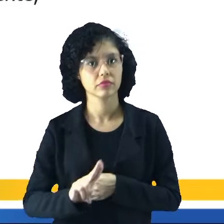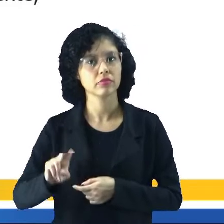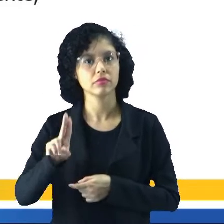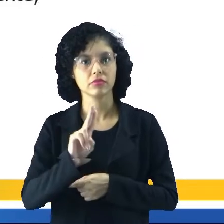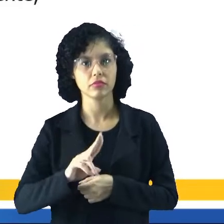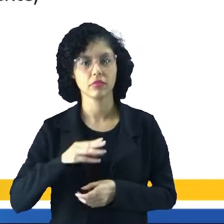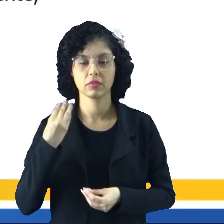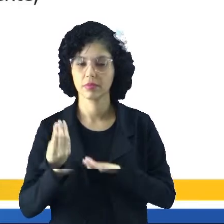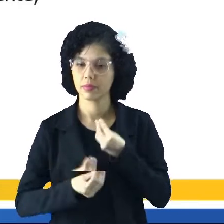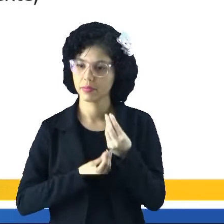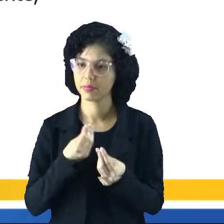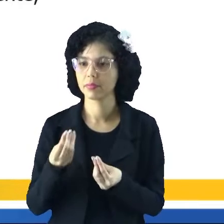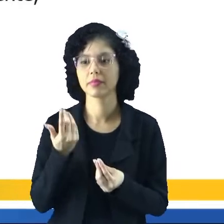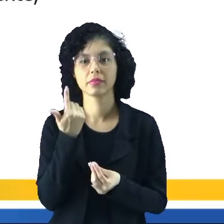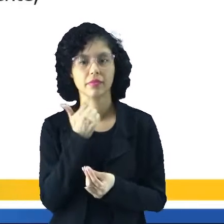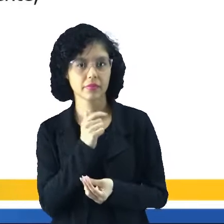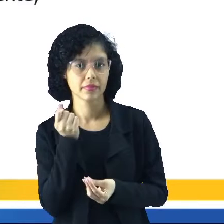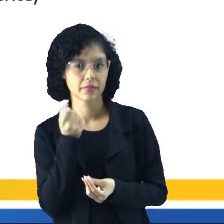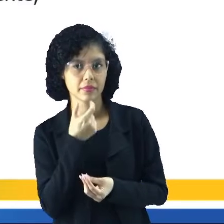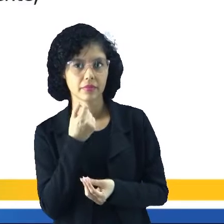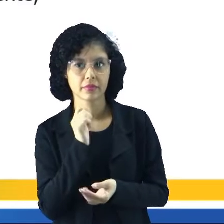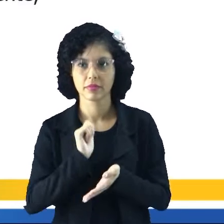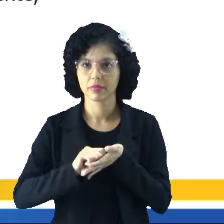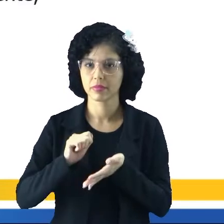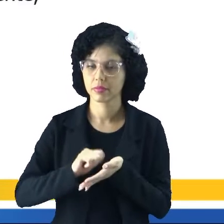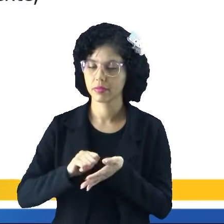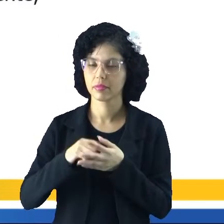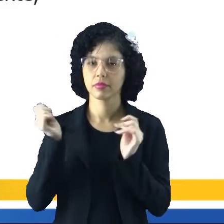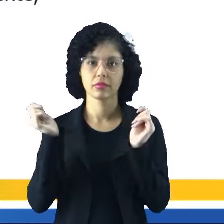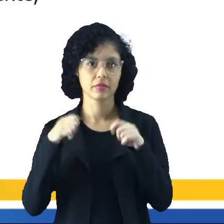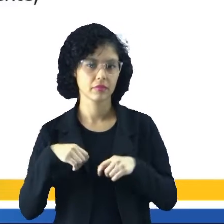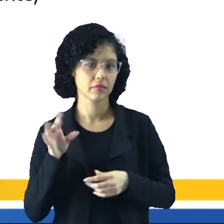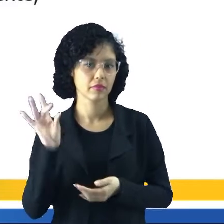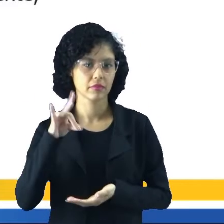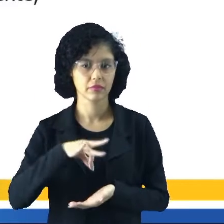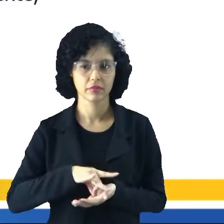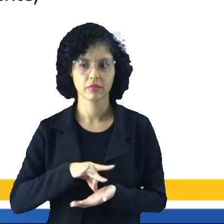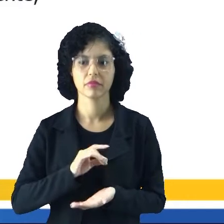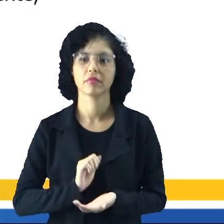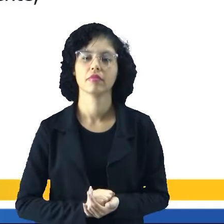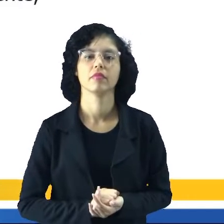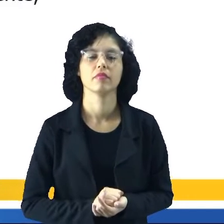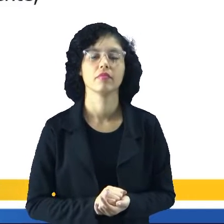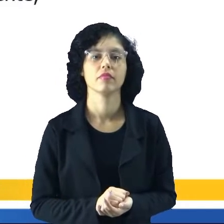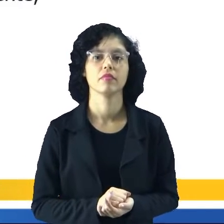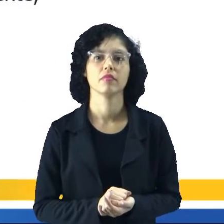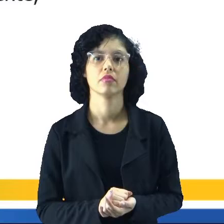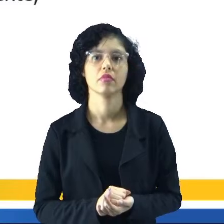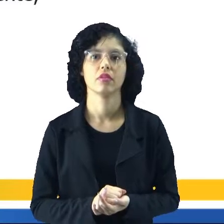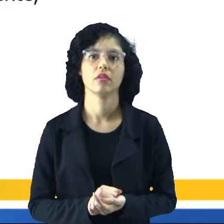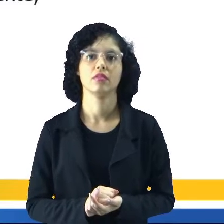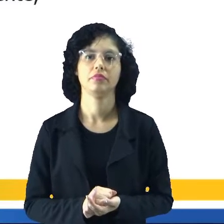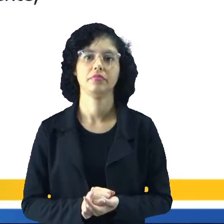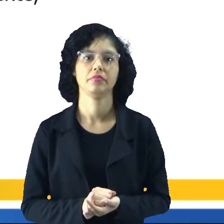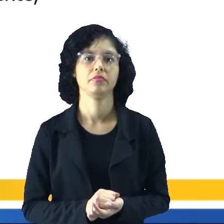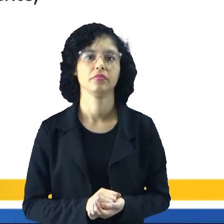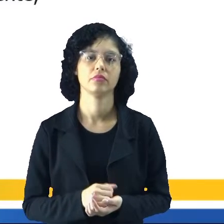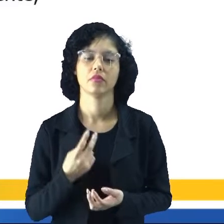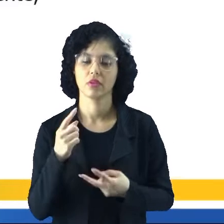maneira cômica para descrever uma possível realidade, né? Então,